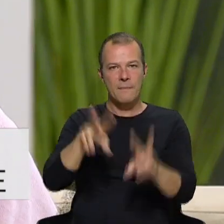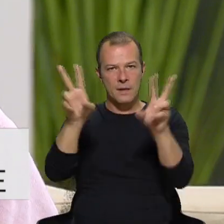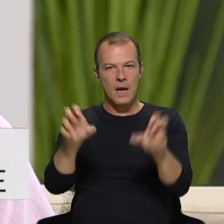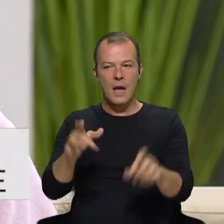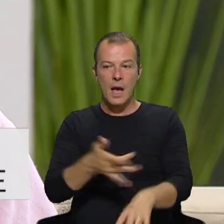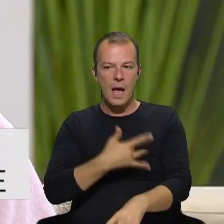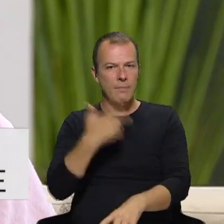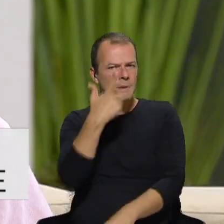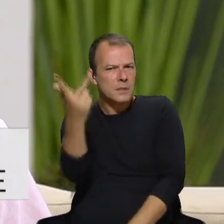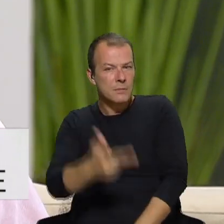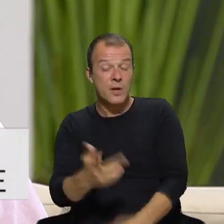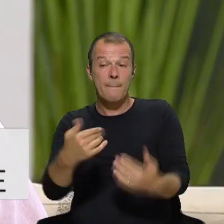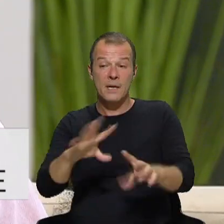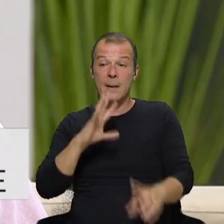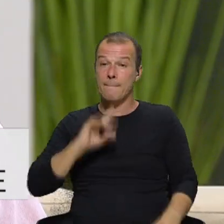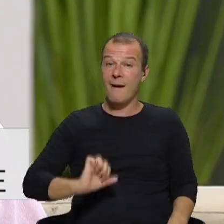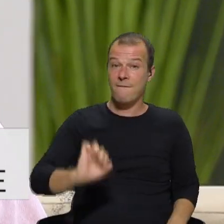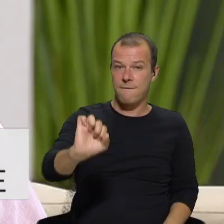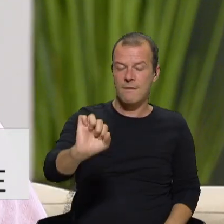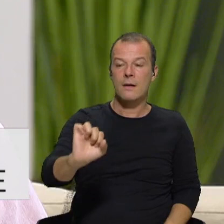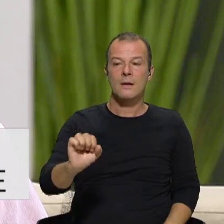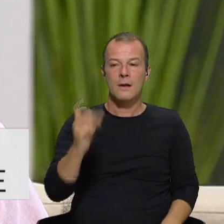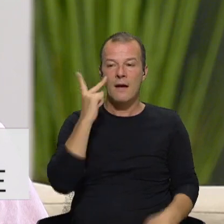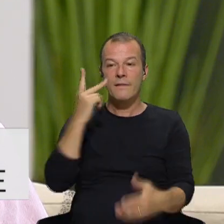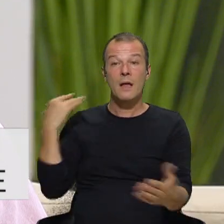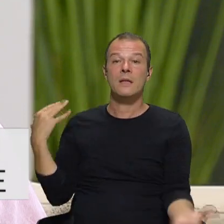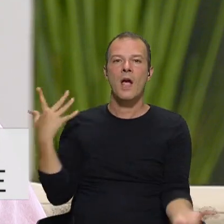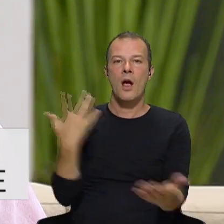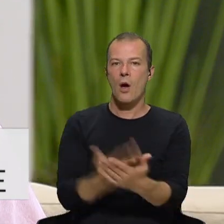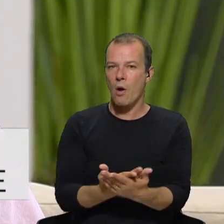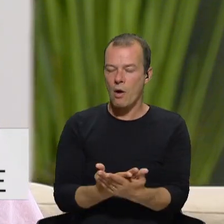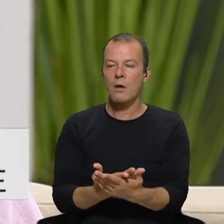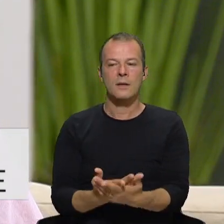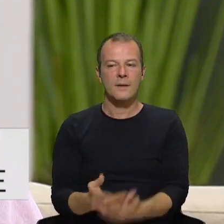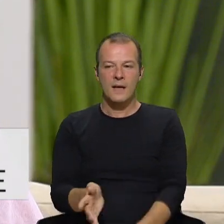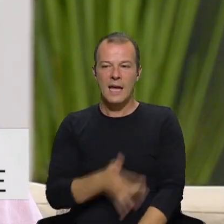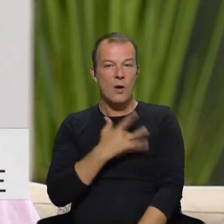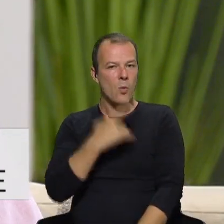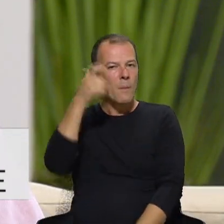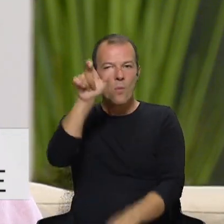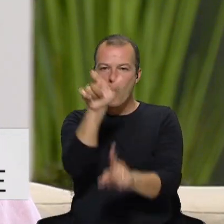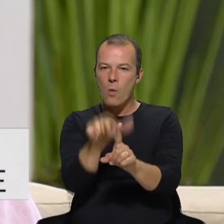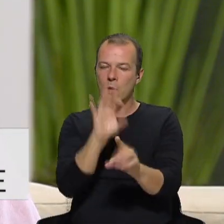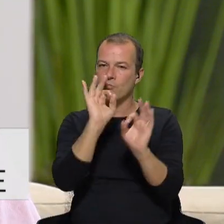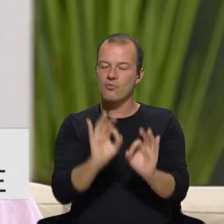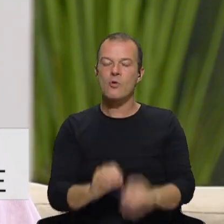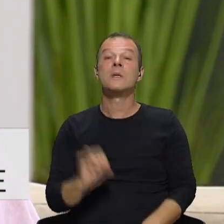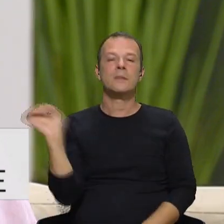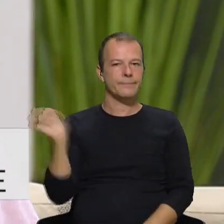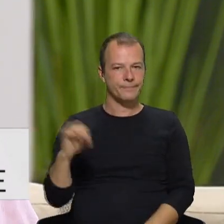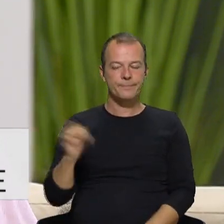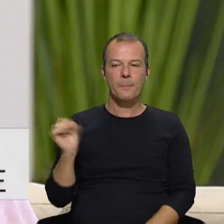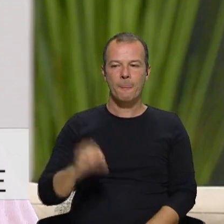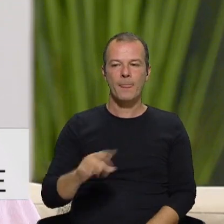ama incondicionalmente. E a tua mãe, esta vida toda, tem sido o amor em pessoa, não é? Sim, a minha mãe, eu